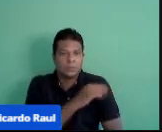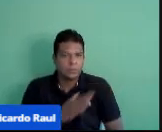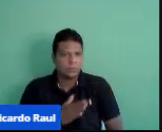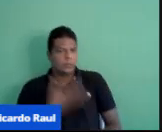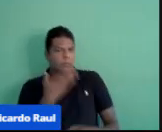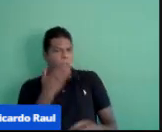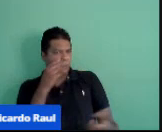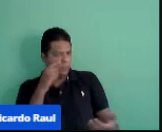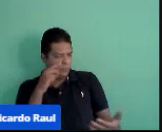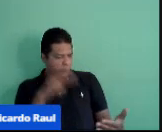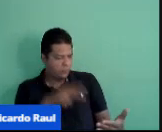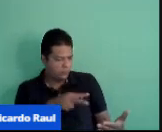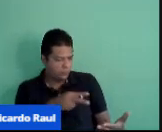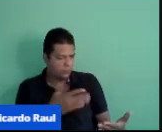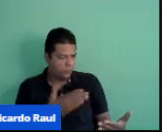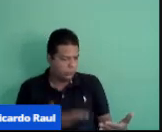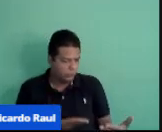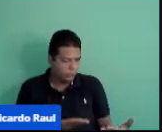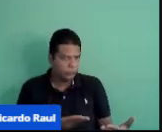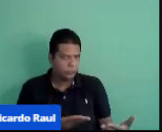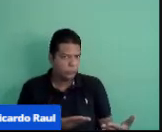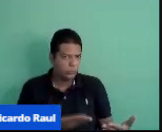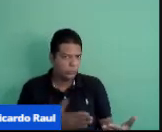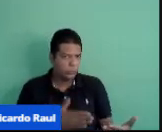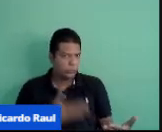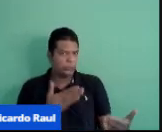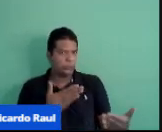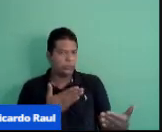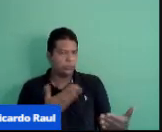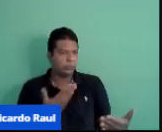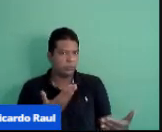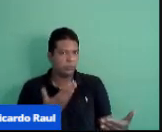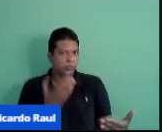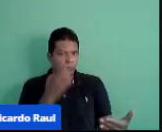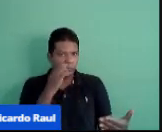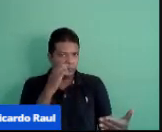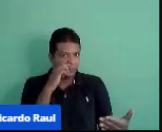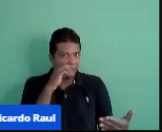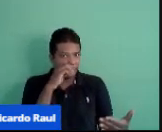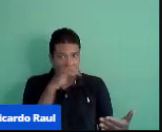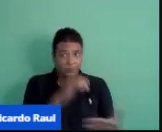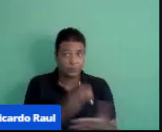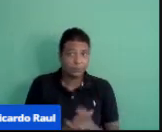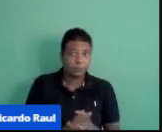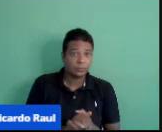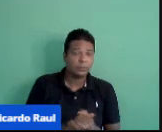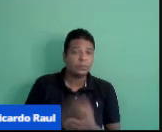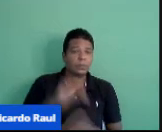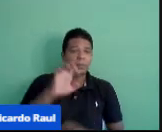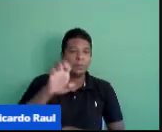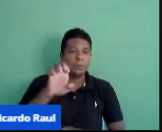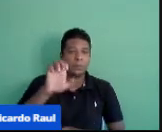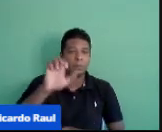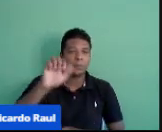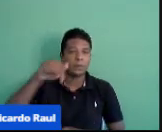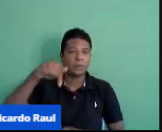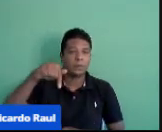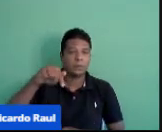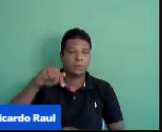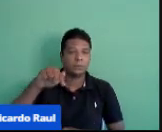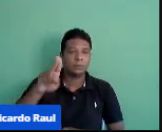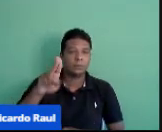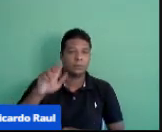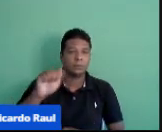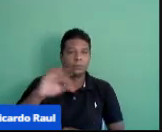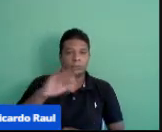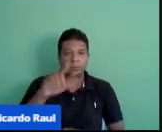né? Porque, teoricamente, você aborda, além da sequência, praticamente já a equação do primeiro grau, algo que nós trabalhávamos